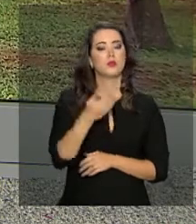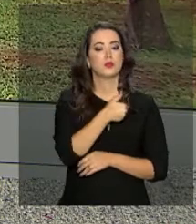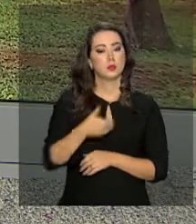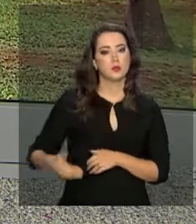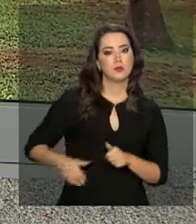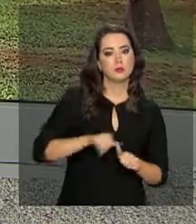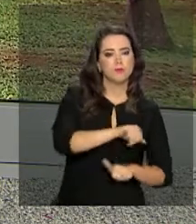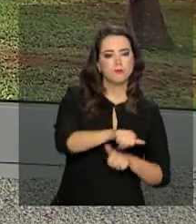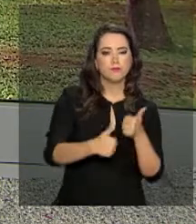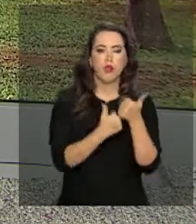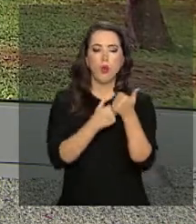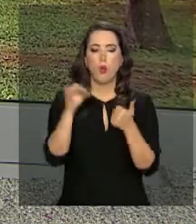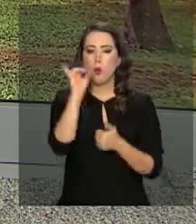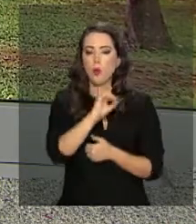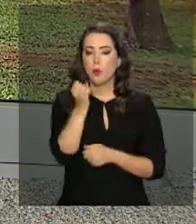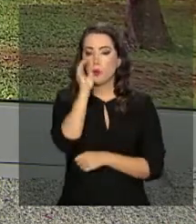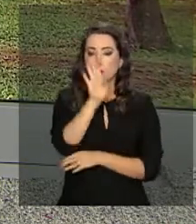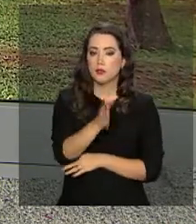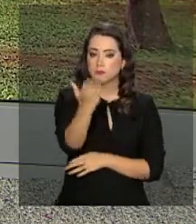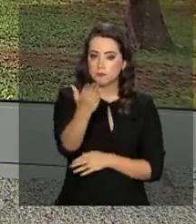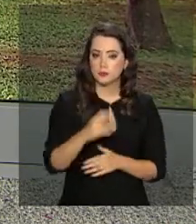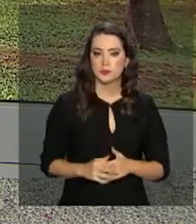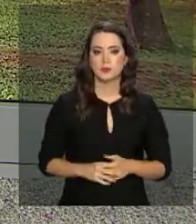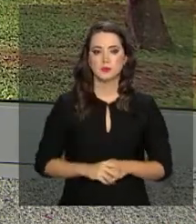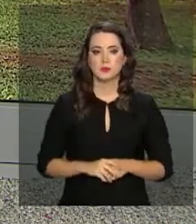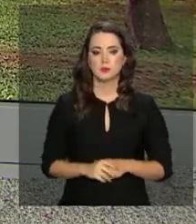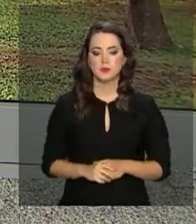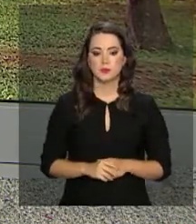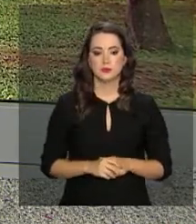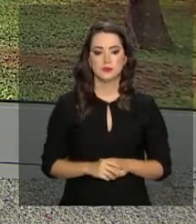transição o la gabriela boa tarde